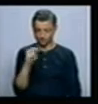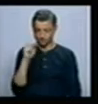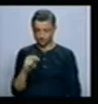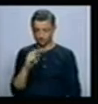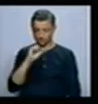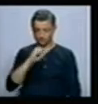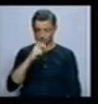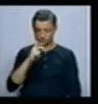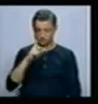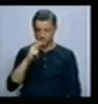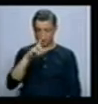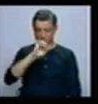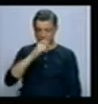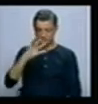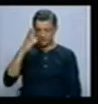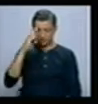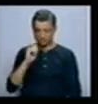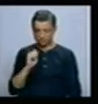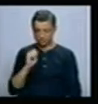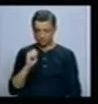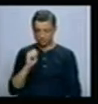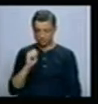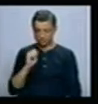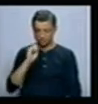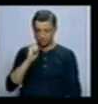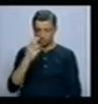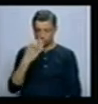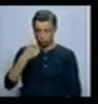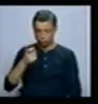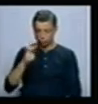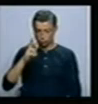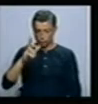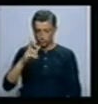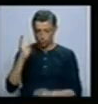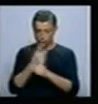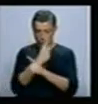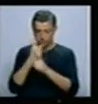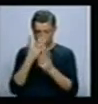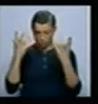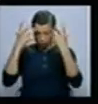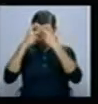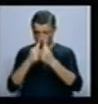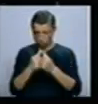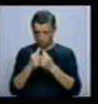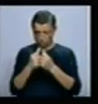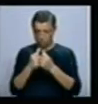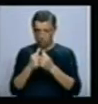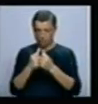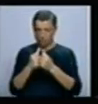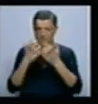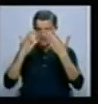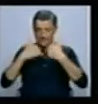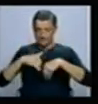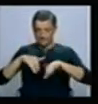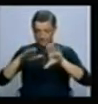galáxias estão envoltas em super halos de matéria escura. Portanto, são matéria escura, são halos de matéria escura,